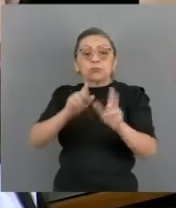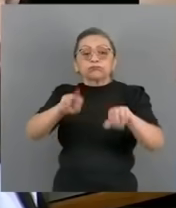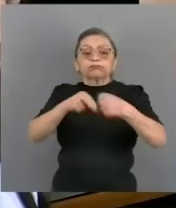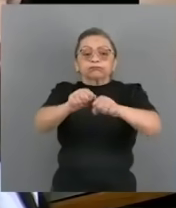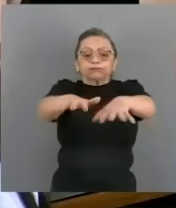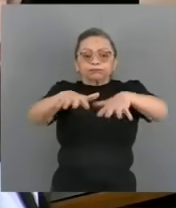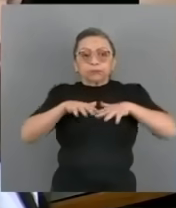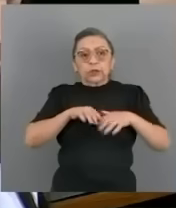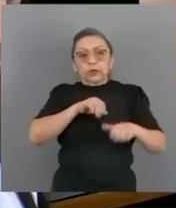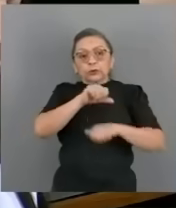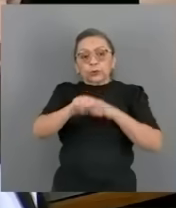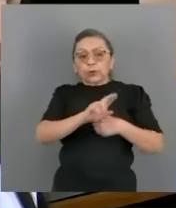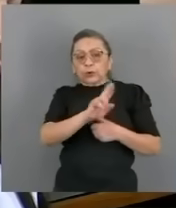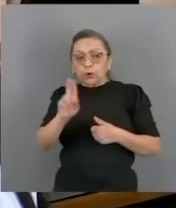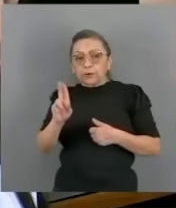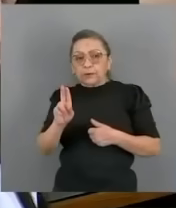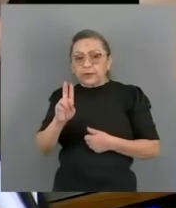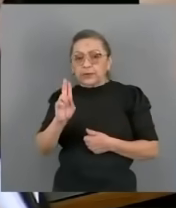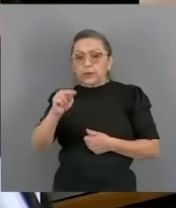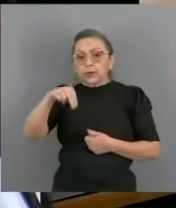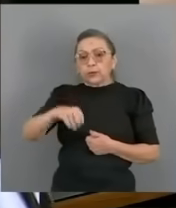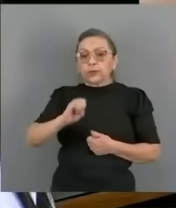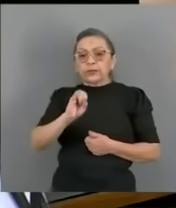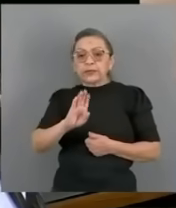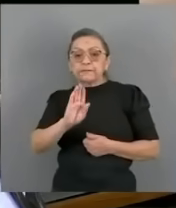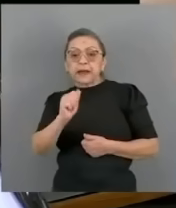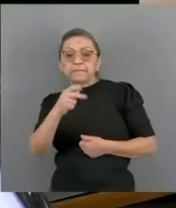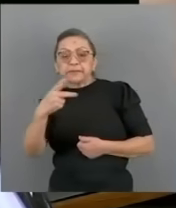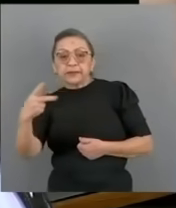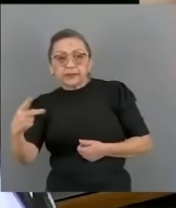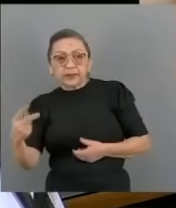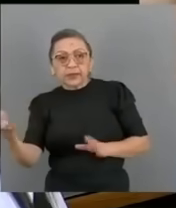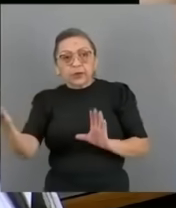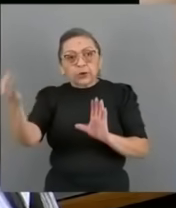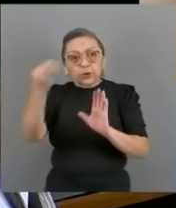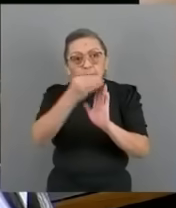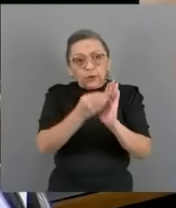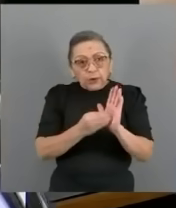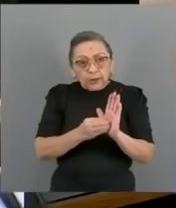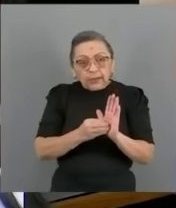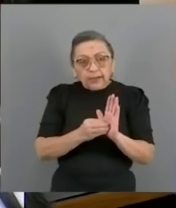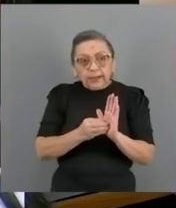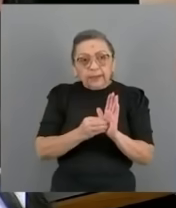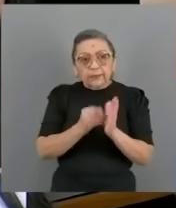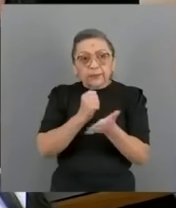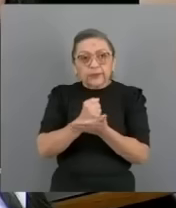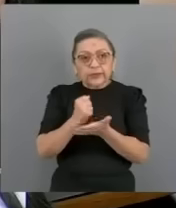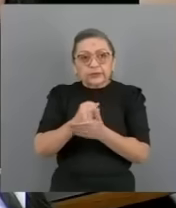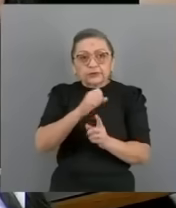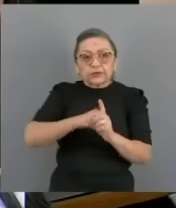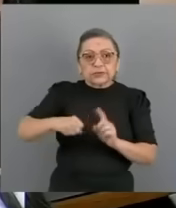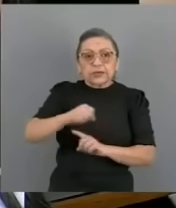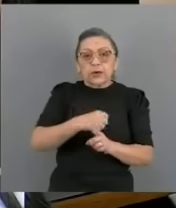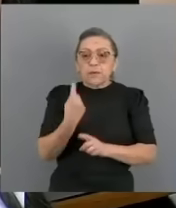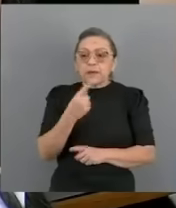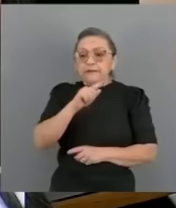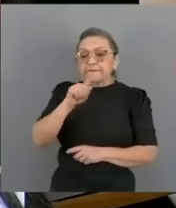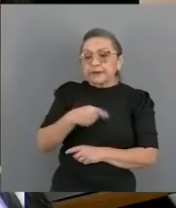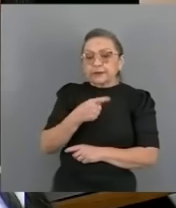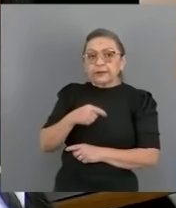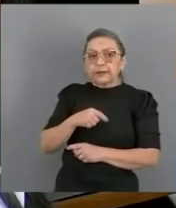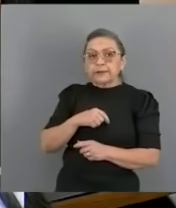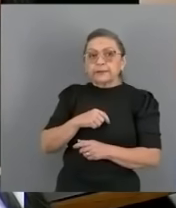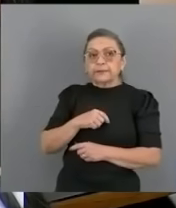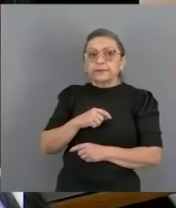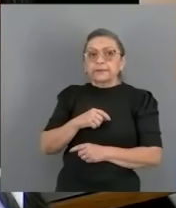Troca o nome para Unibap e inclui, na sua razão social, uma vírgula. Passou a